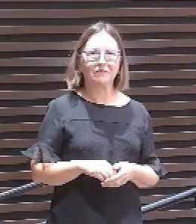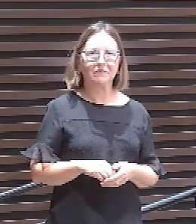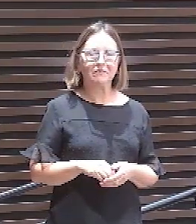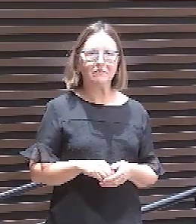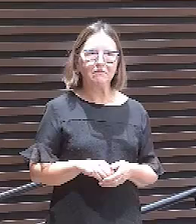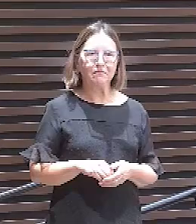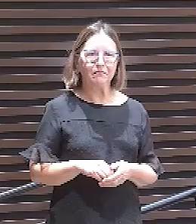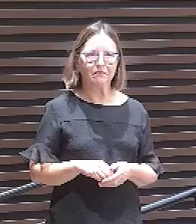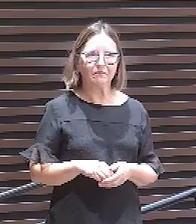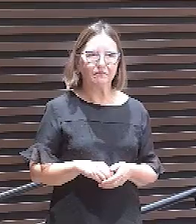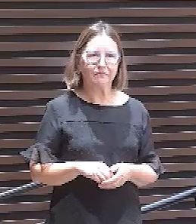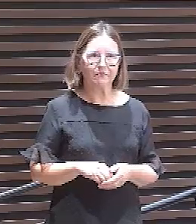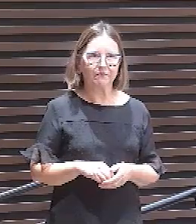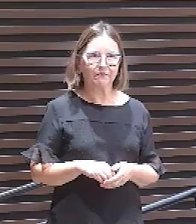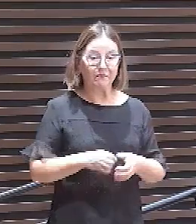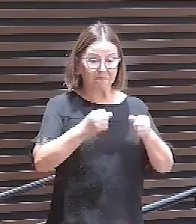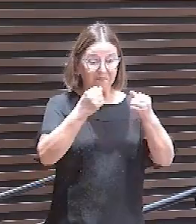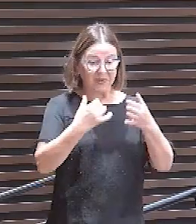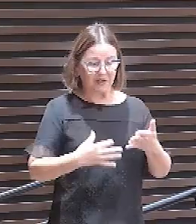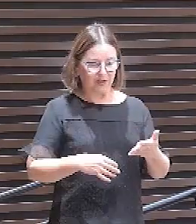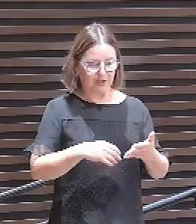Ao analisar o texto,